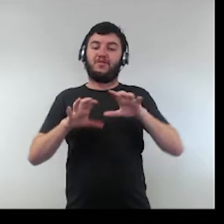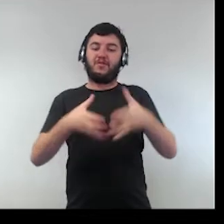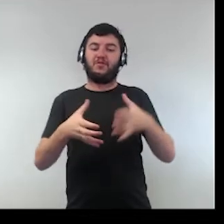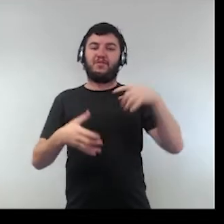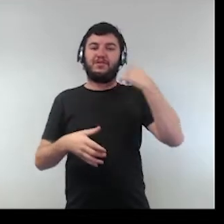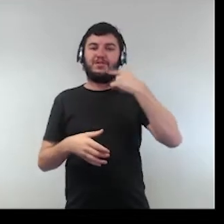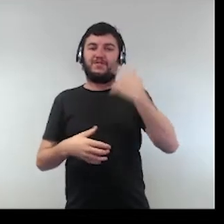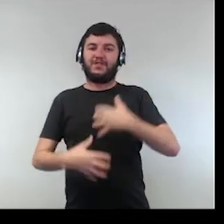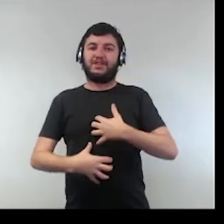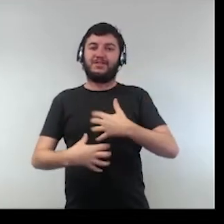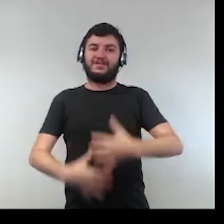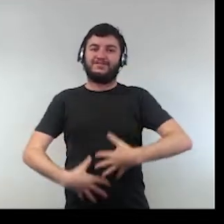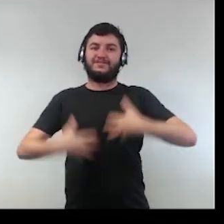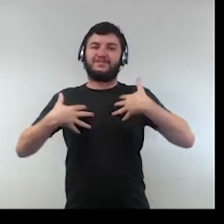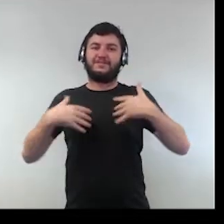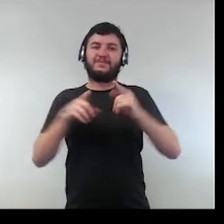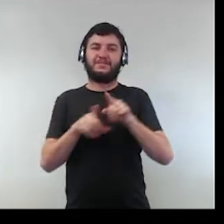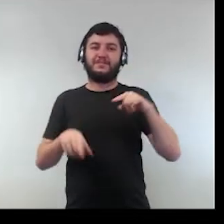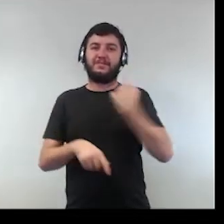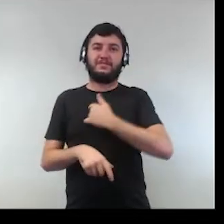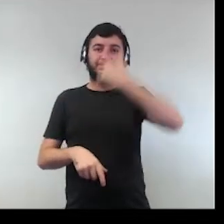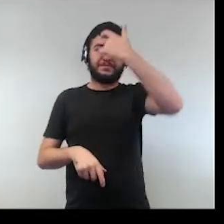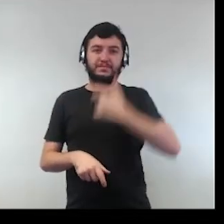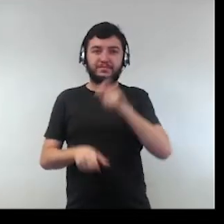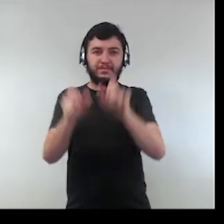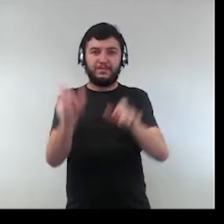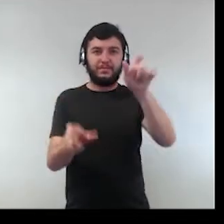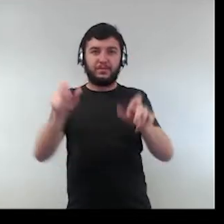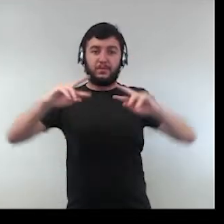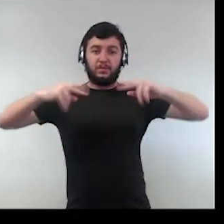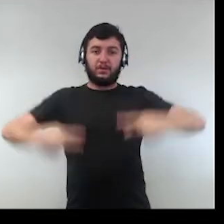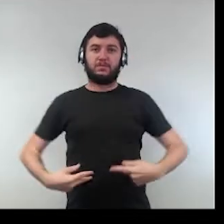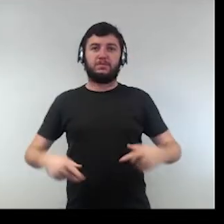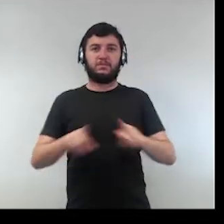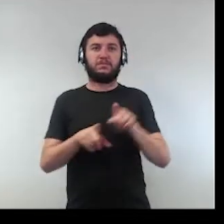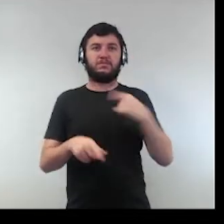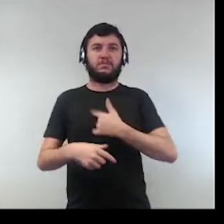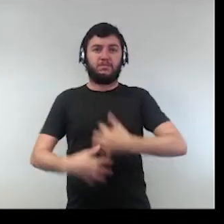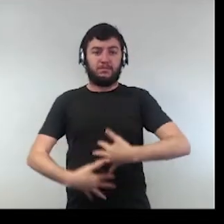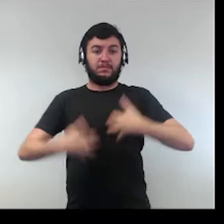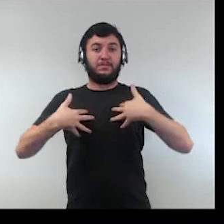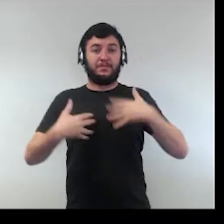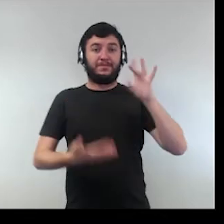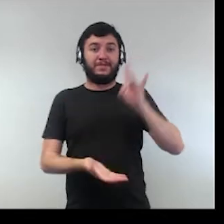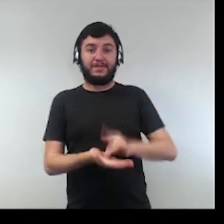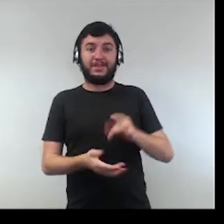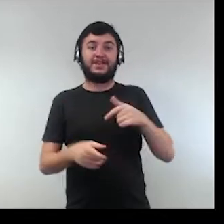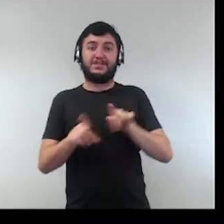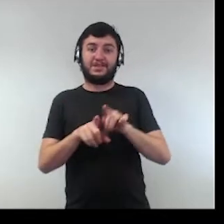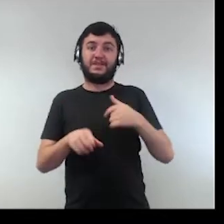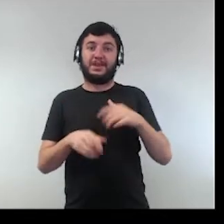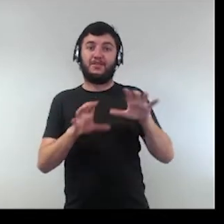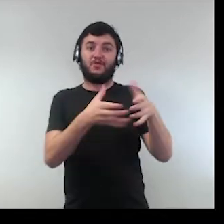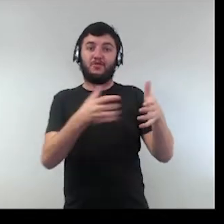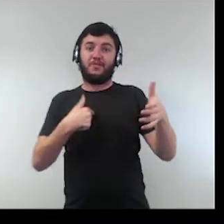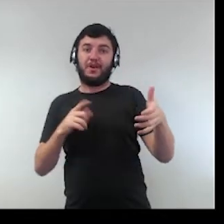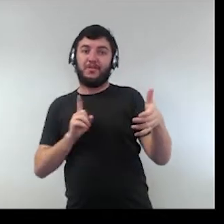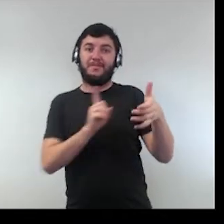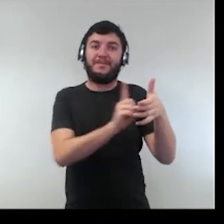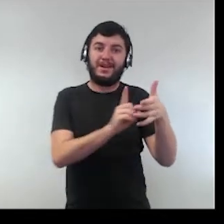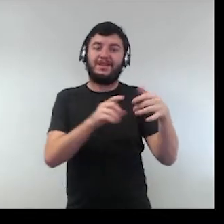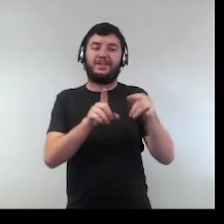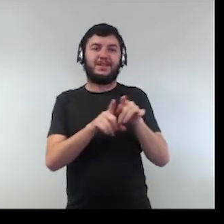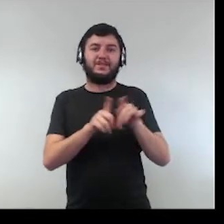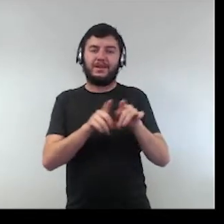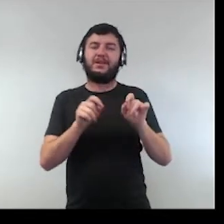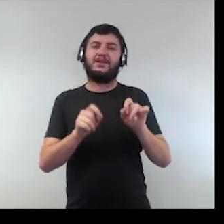enquanto seres humanos, e nos orgulha enquanto integrante e opinião em qualquer lugar, em qualquer